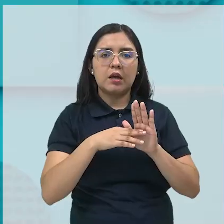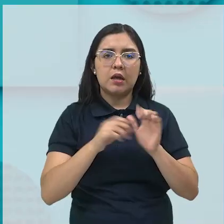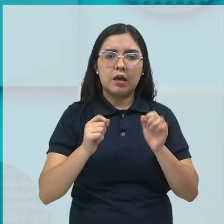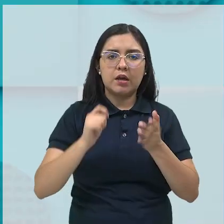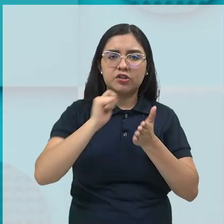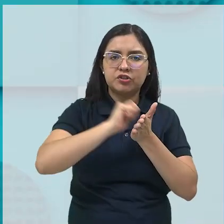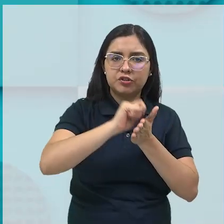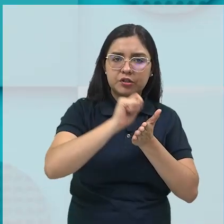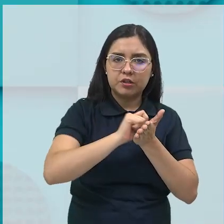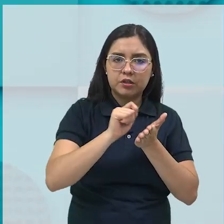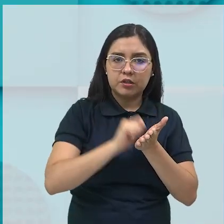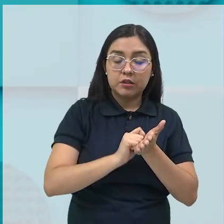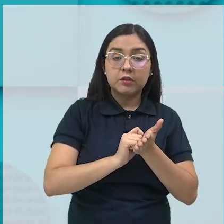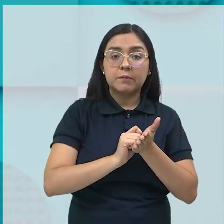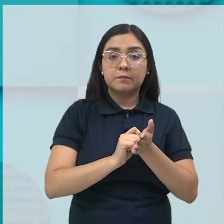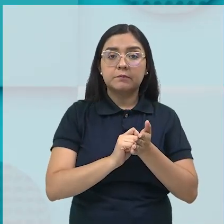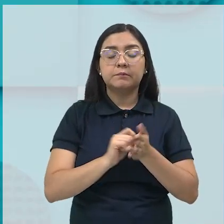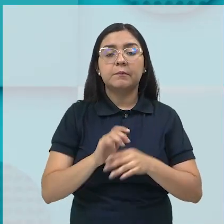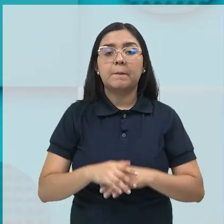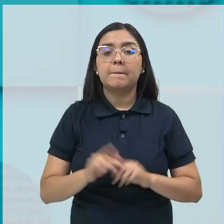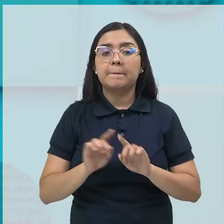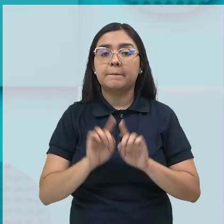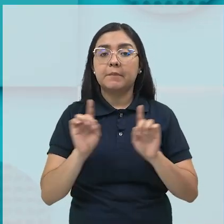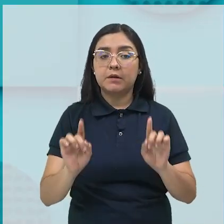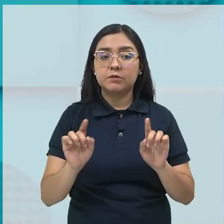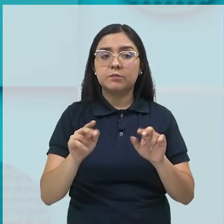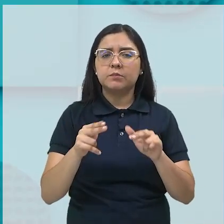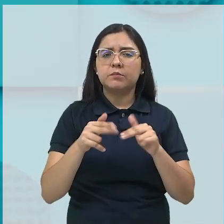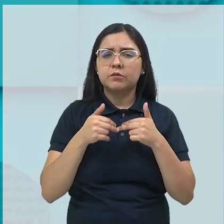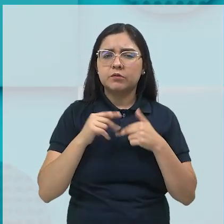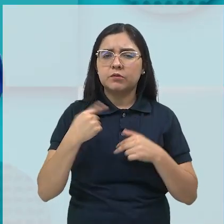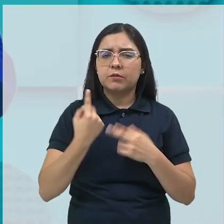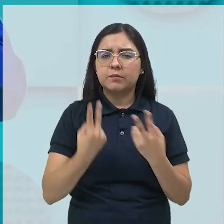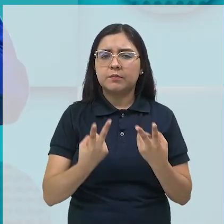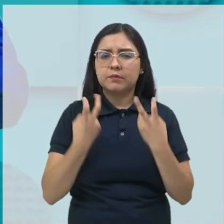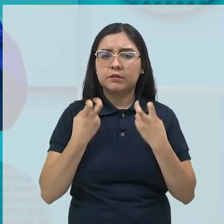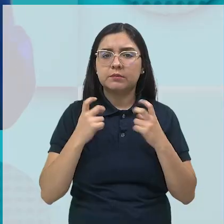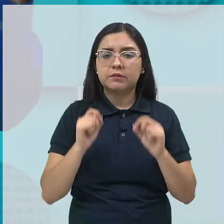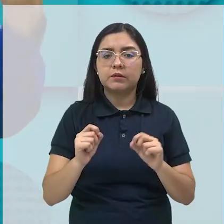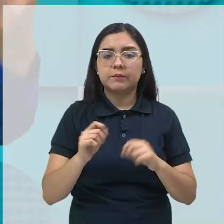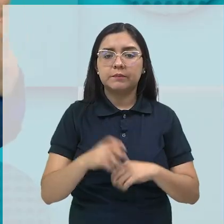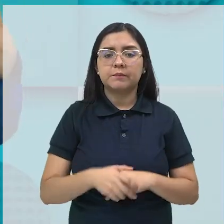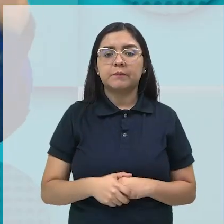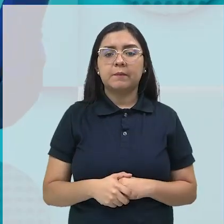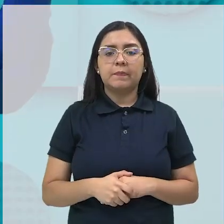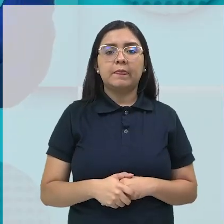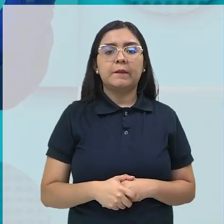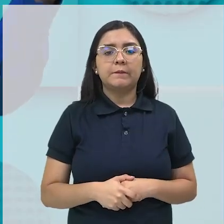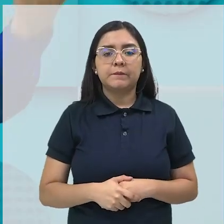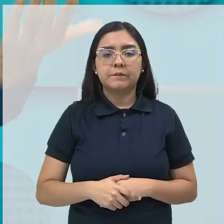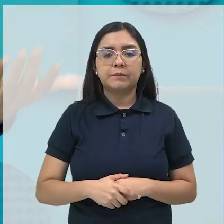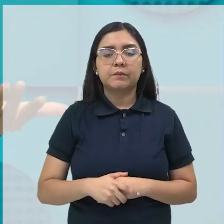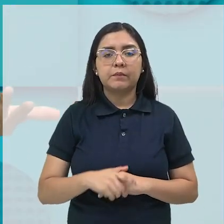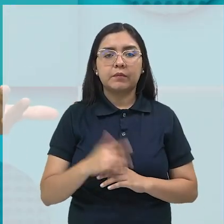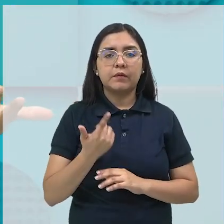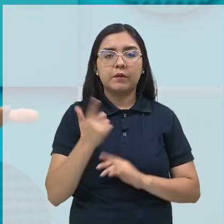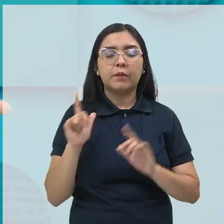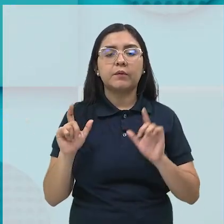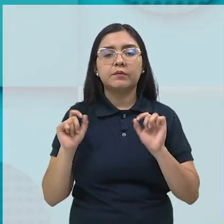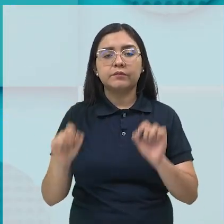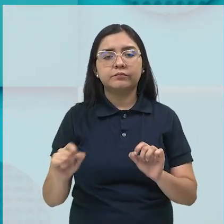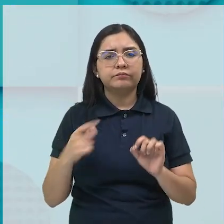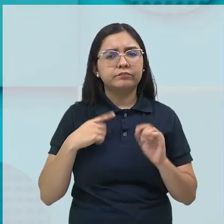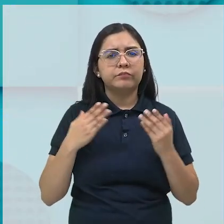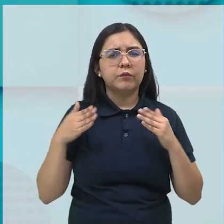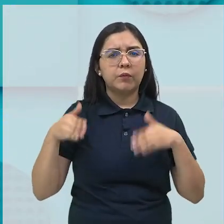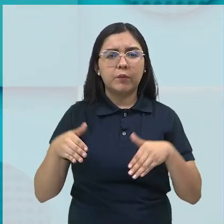composição, mas por isso que a gente percebeu que ela nos leva a outros olhares,